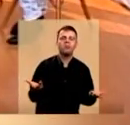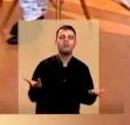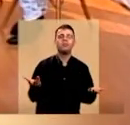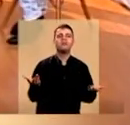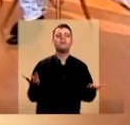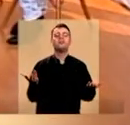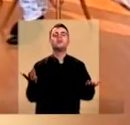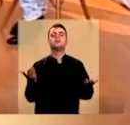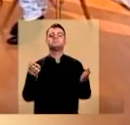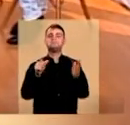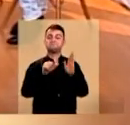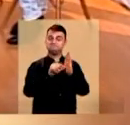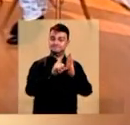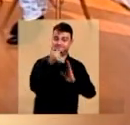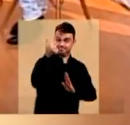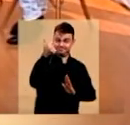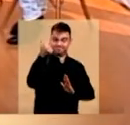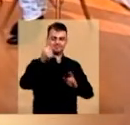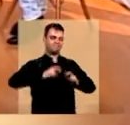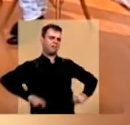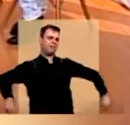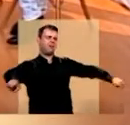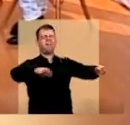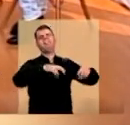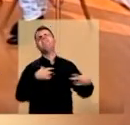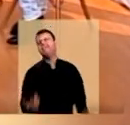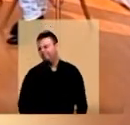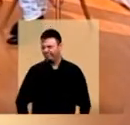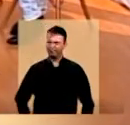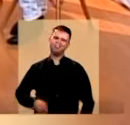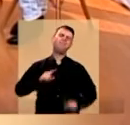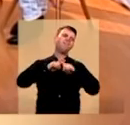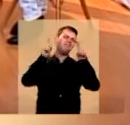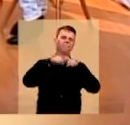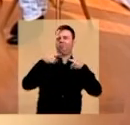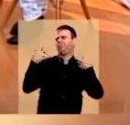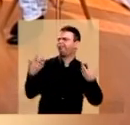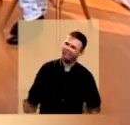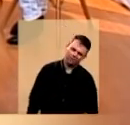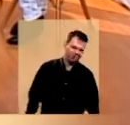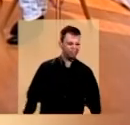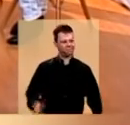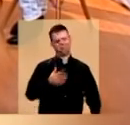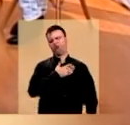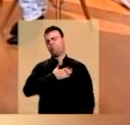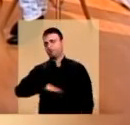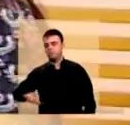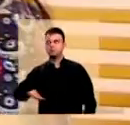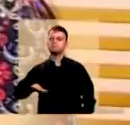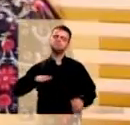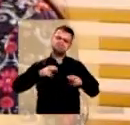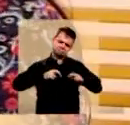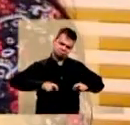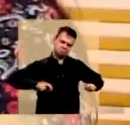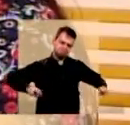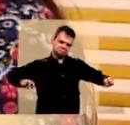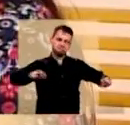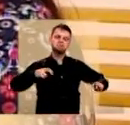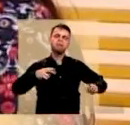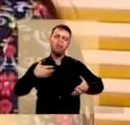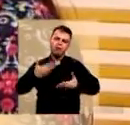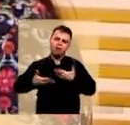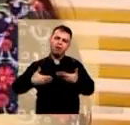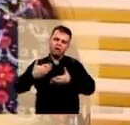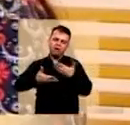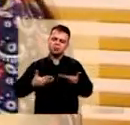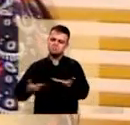que é? No primeiro momento, quando a gente fala, é roda de leitura. Não quero. Eu não gosto. Quando eles começam a